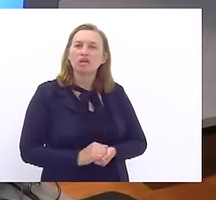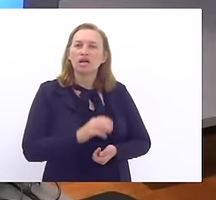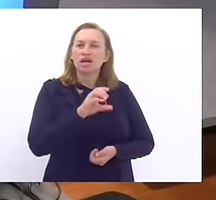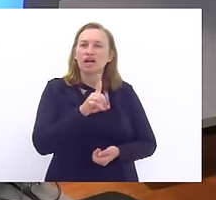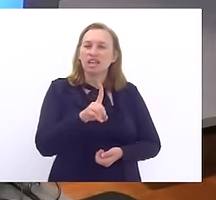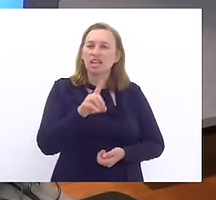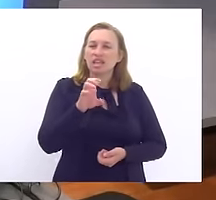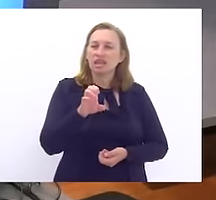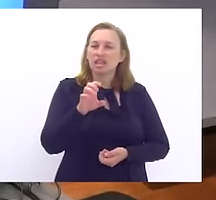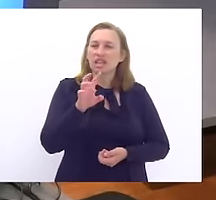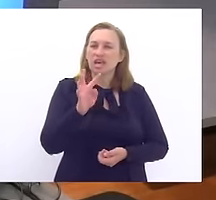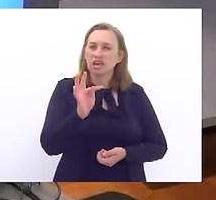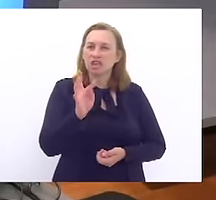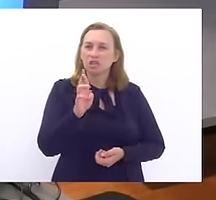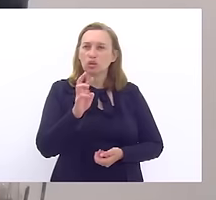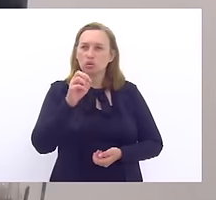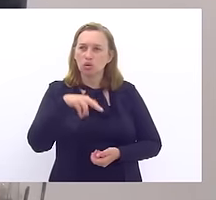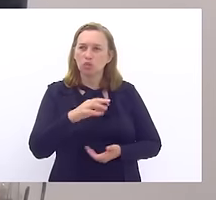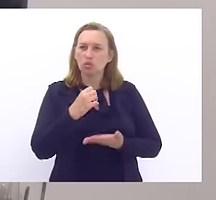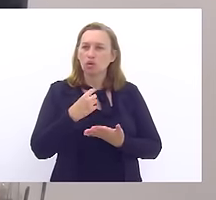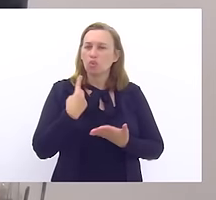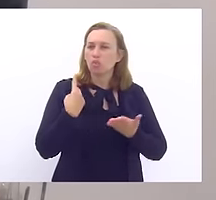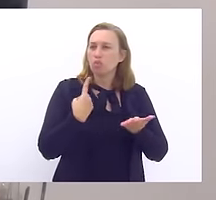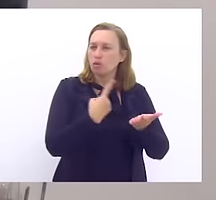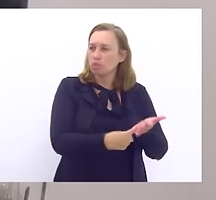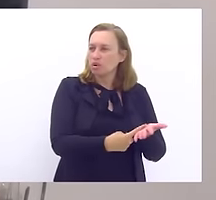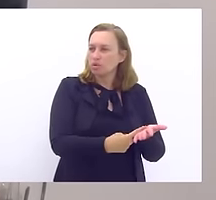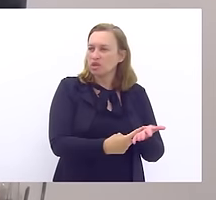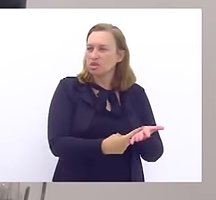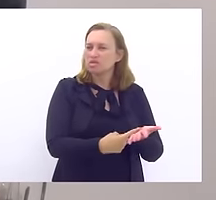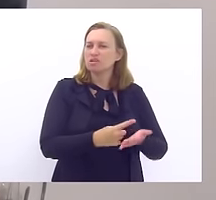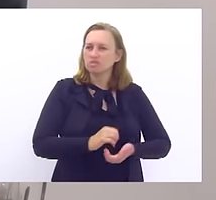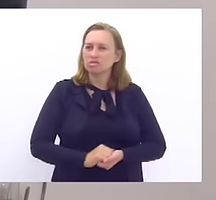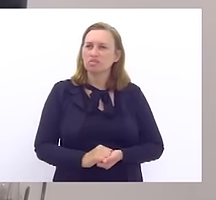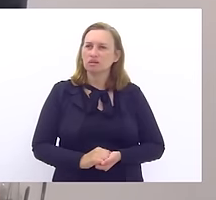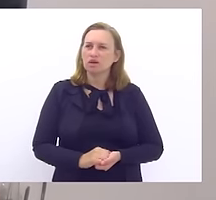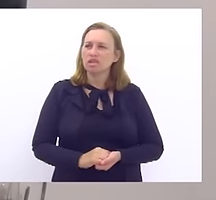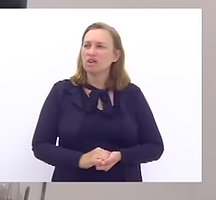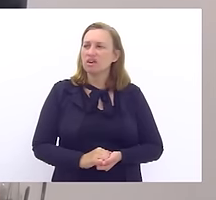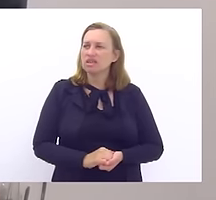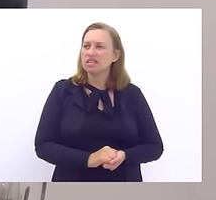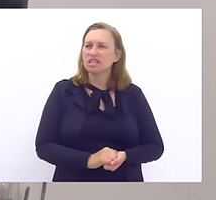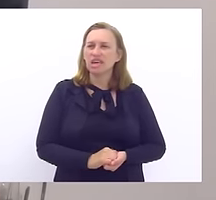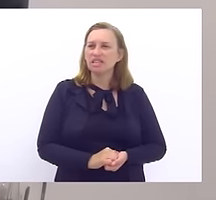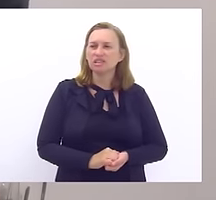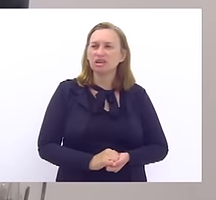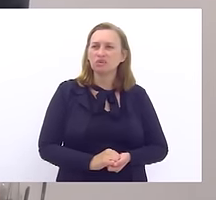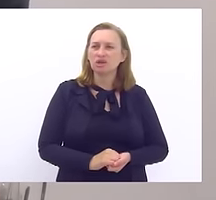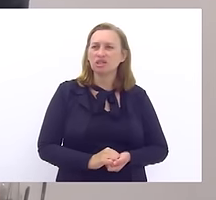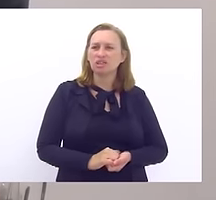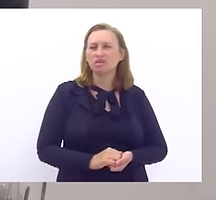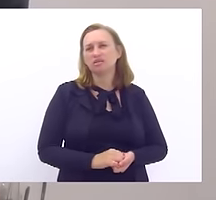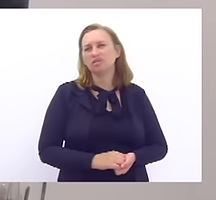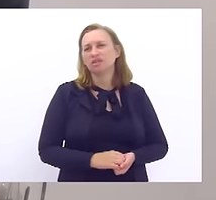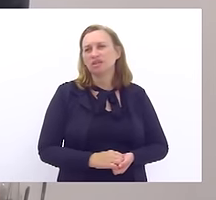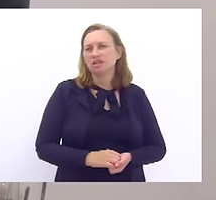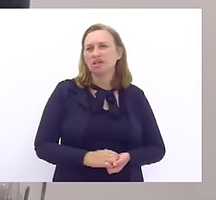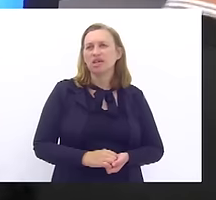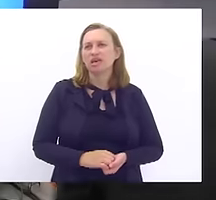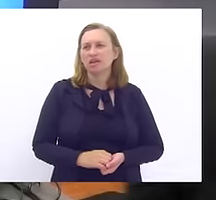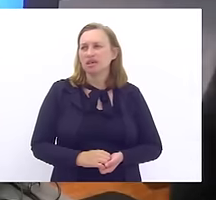fazer o compromisso de de falar e a verdade por favor passar o microfone para eles